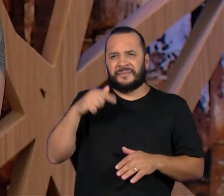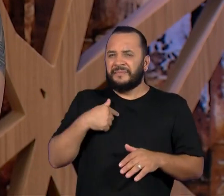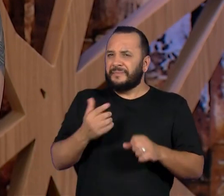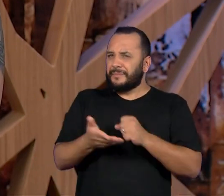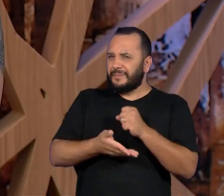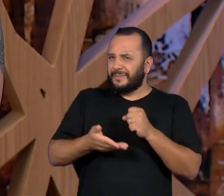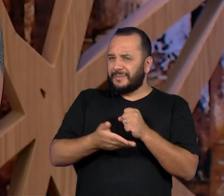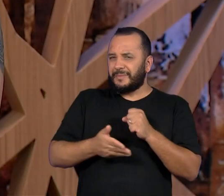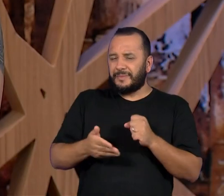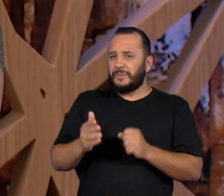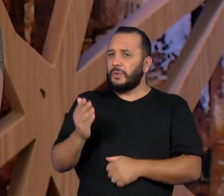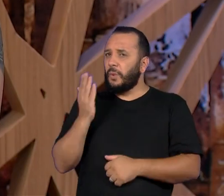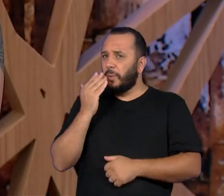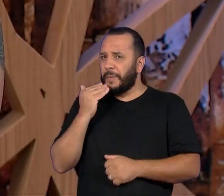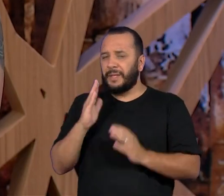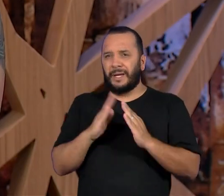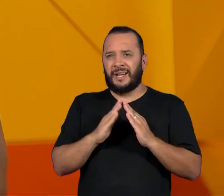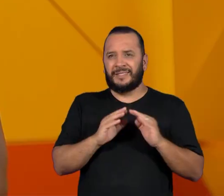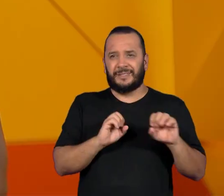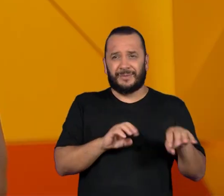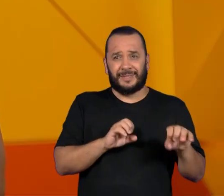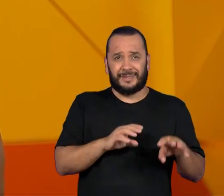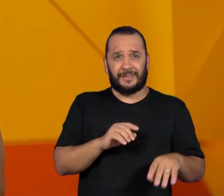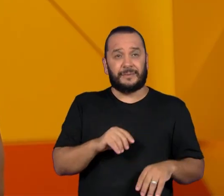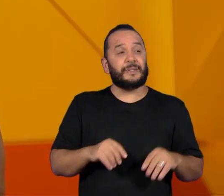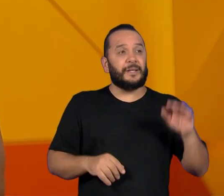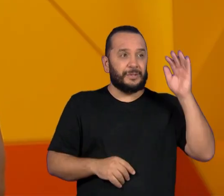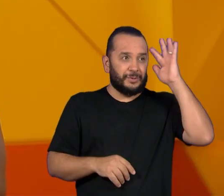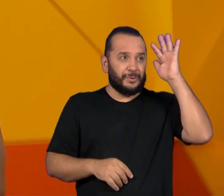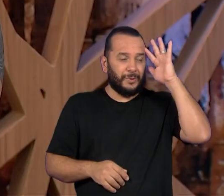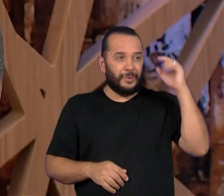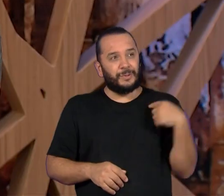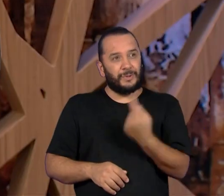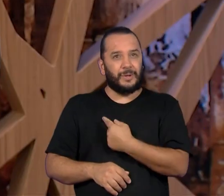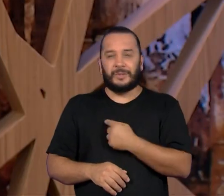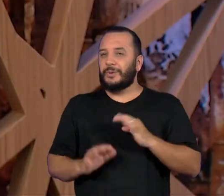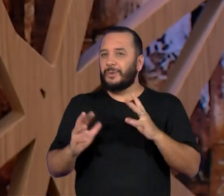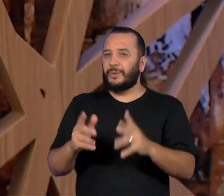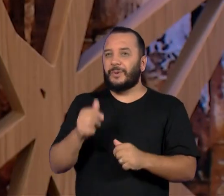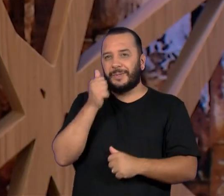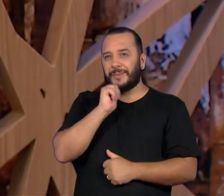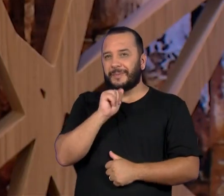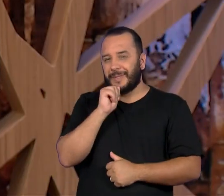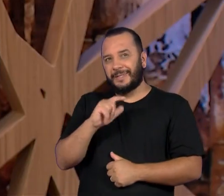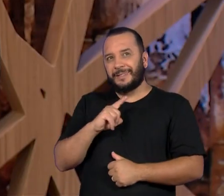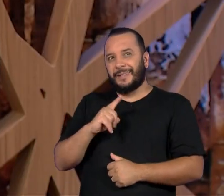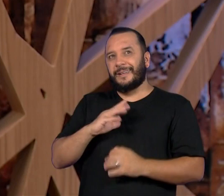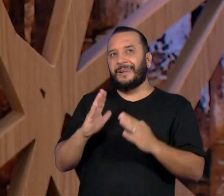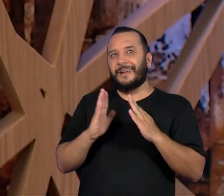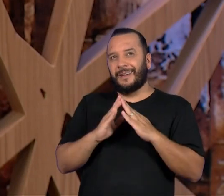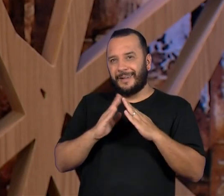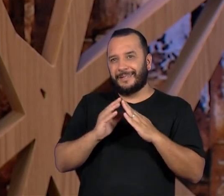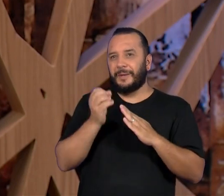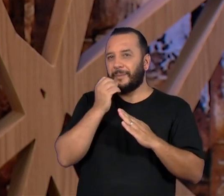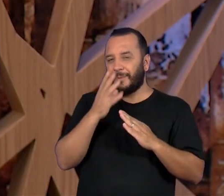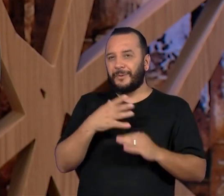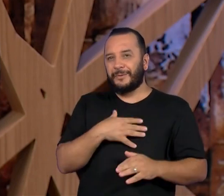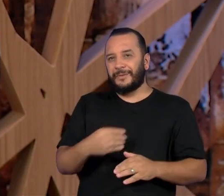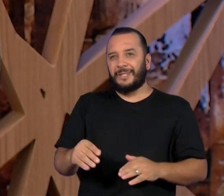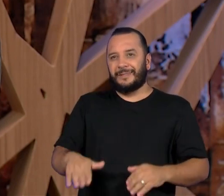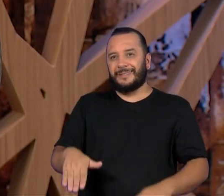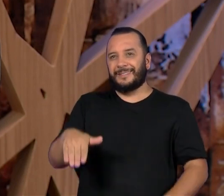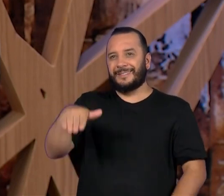Comida, casa e educação. E são sonhos nossos. São sonhos. Toda mãe tem o sonho de ter uma casa bacana para os seus filhos